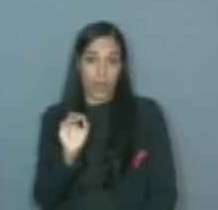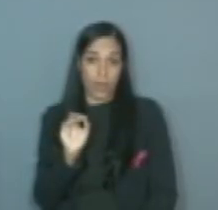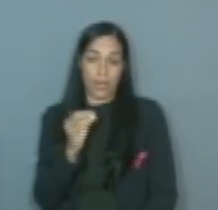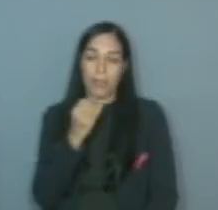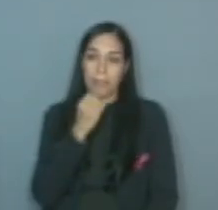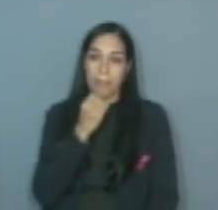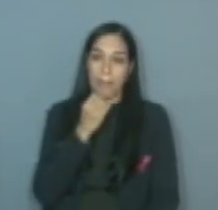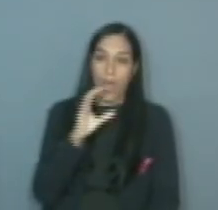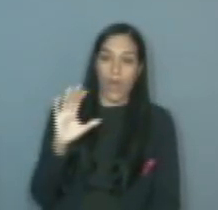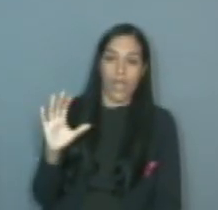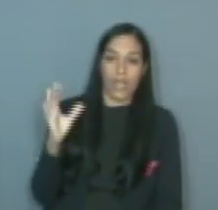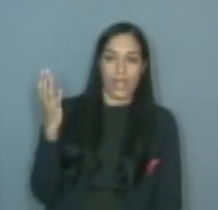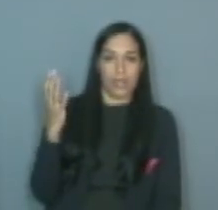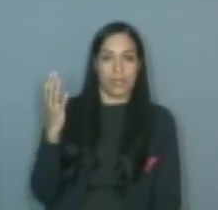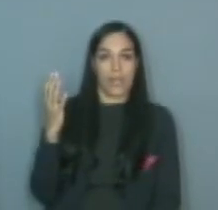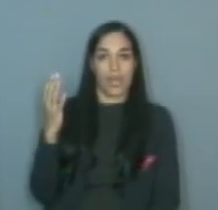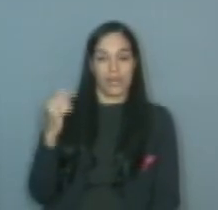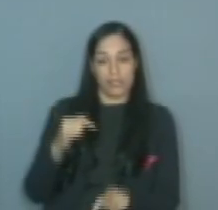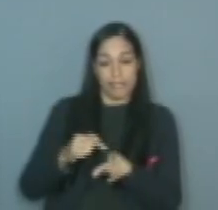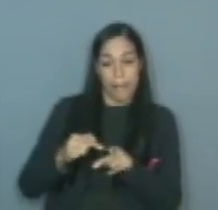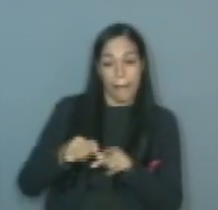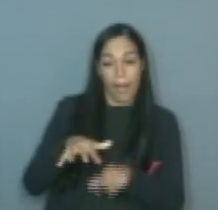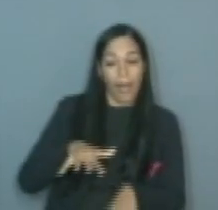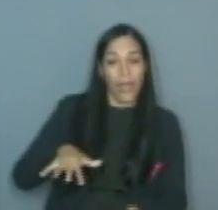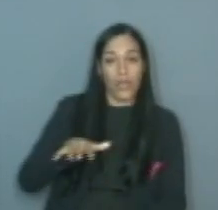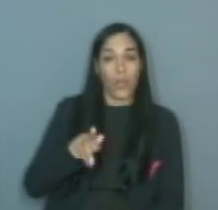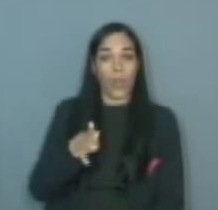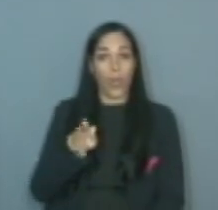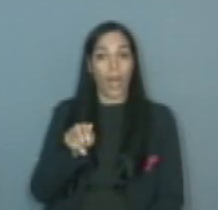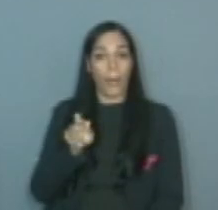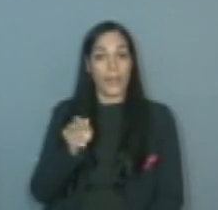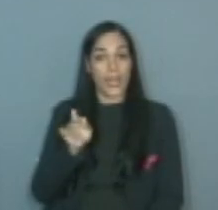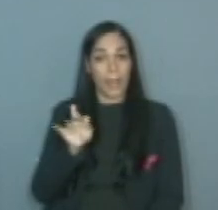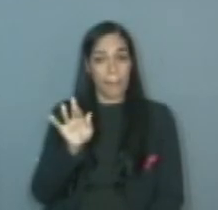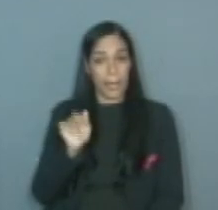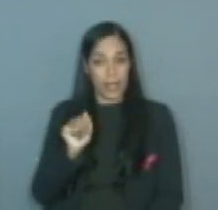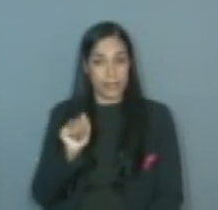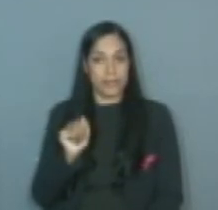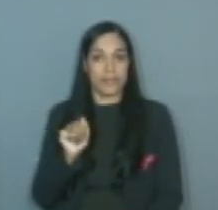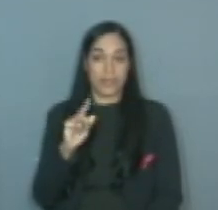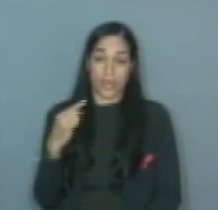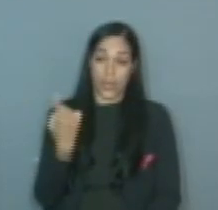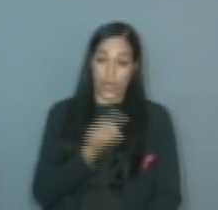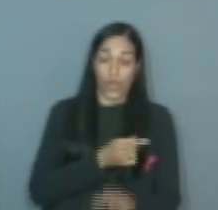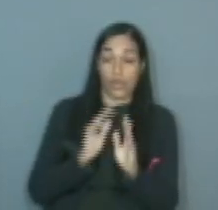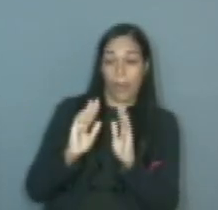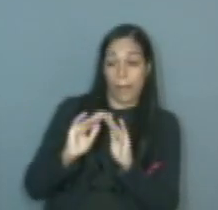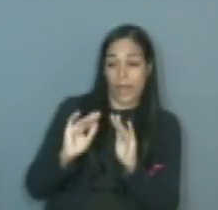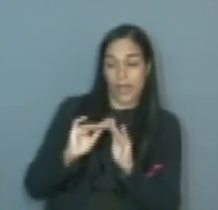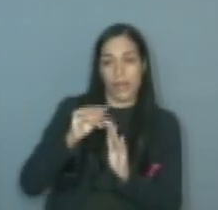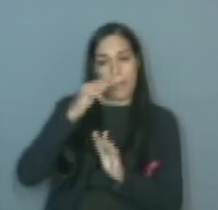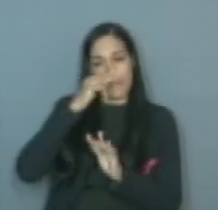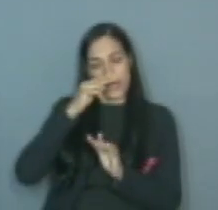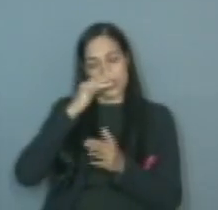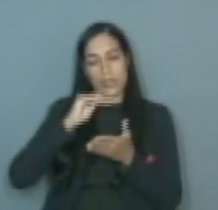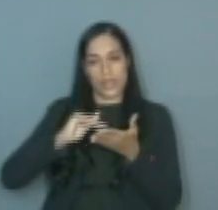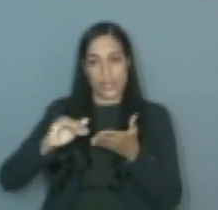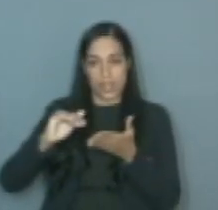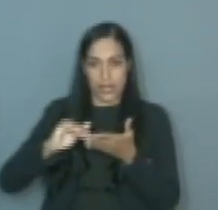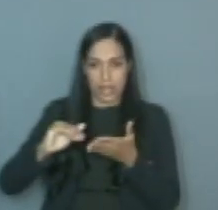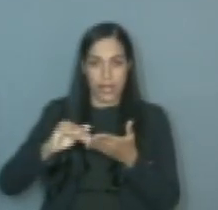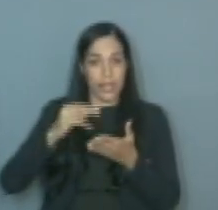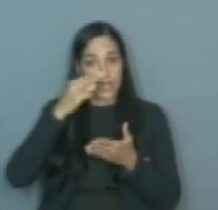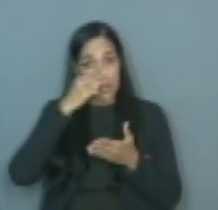bairro da Guabiraba. E no 9578, a gente solicita à mesma secretaria, ao